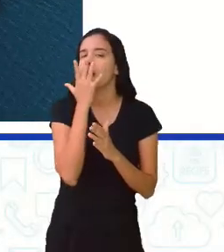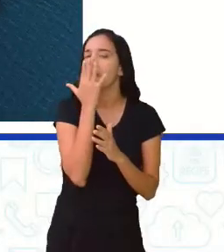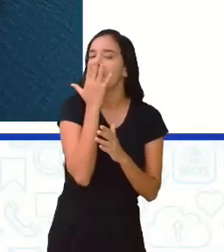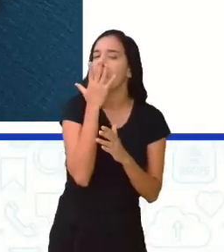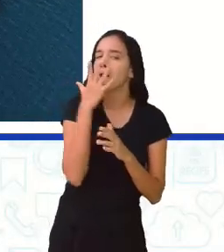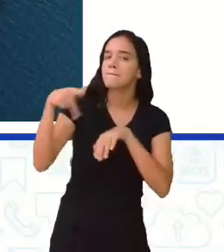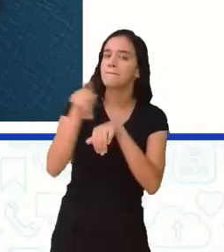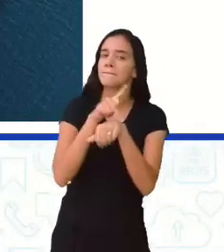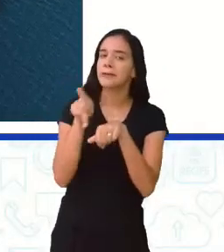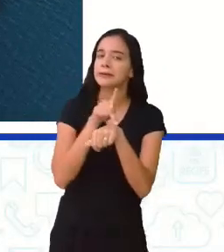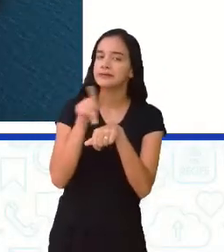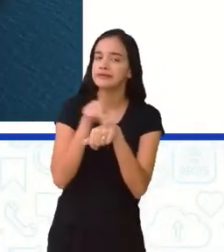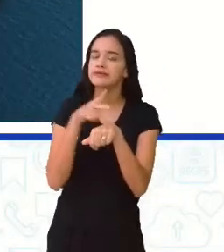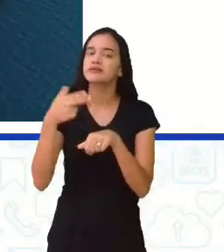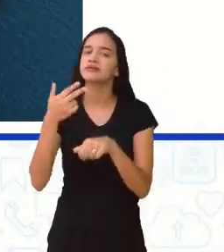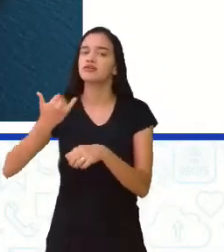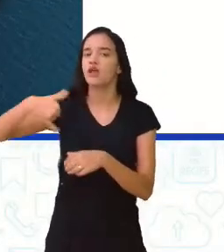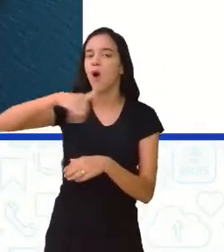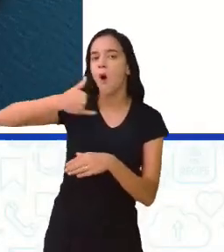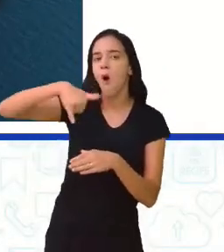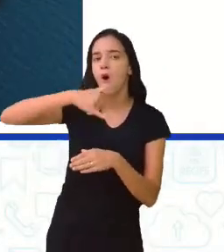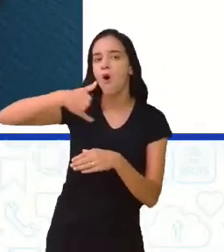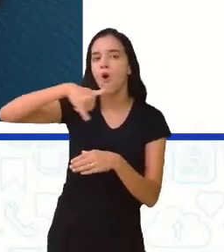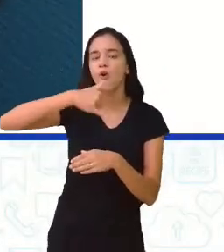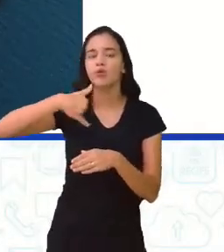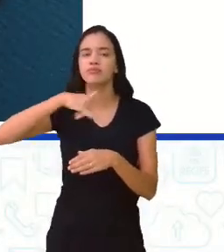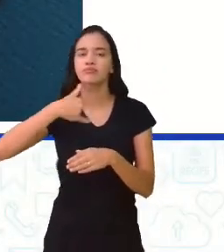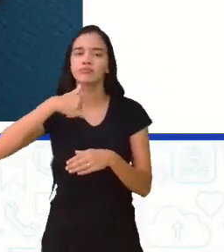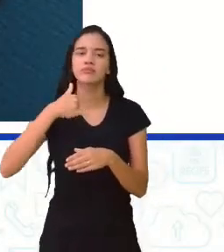óleo, né, causada aí, ó, por uma